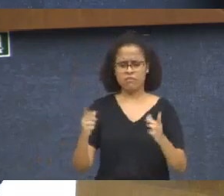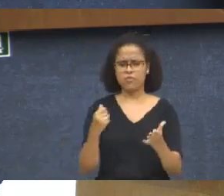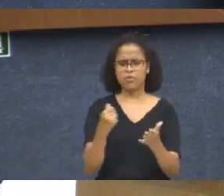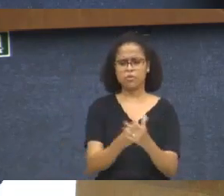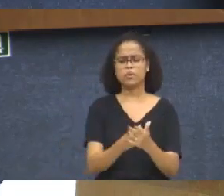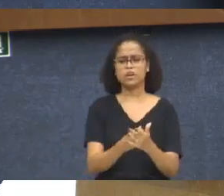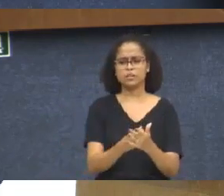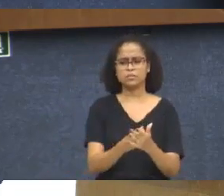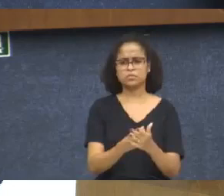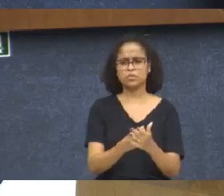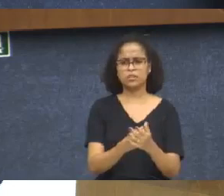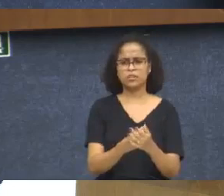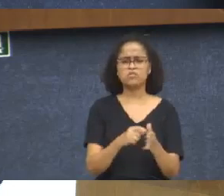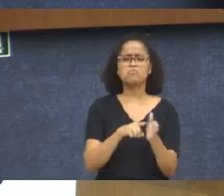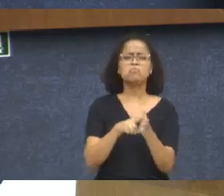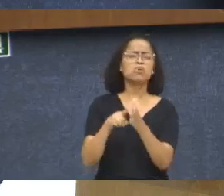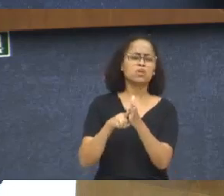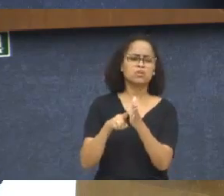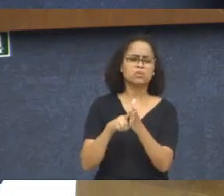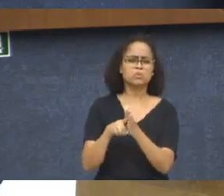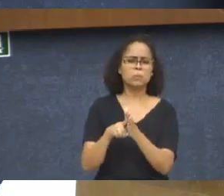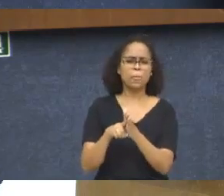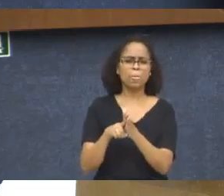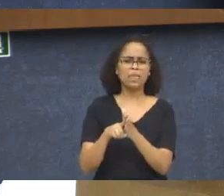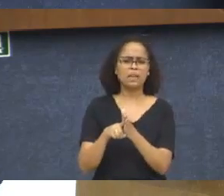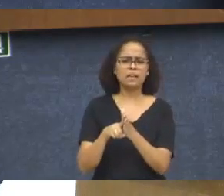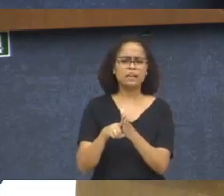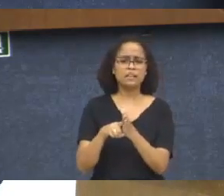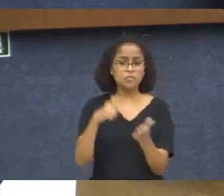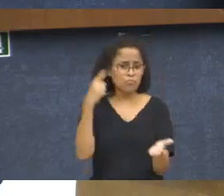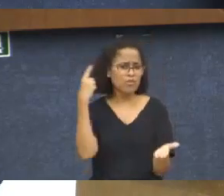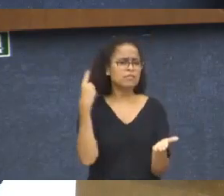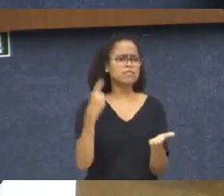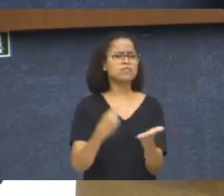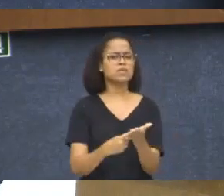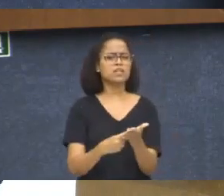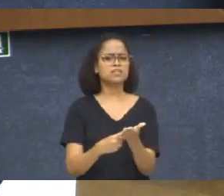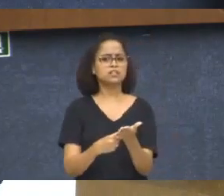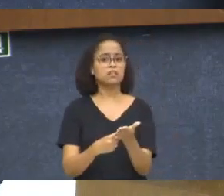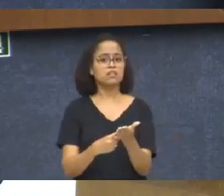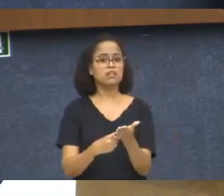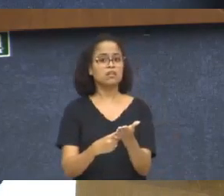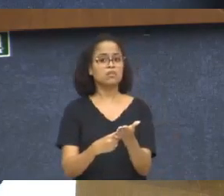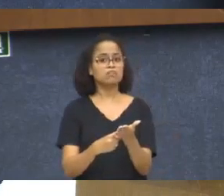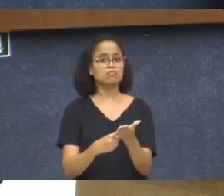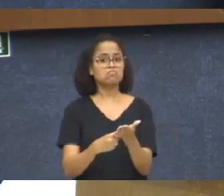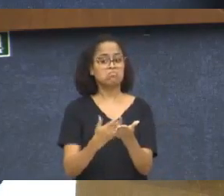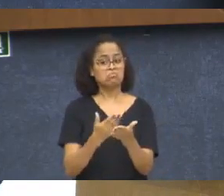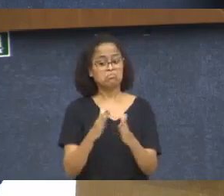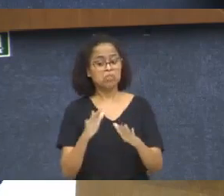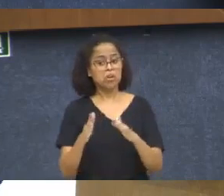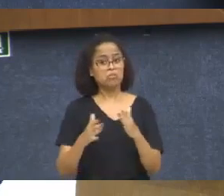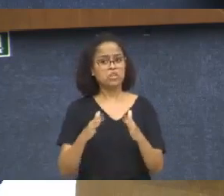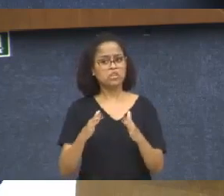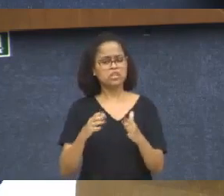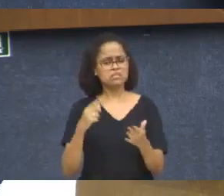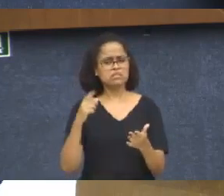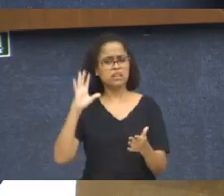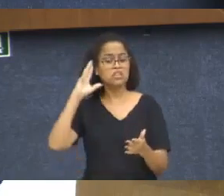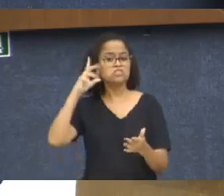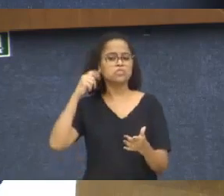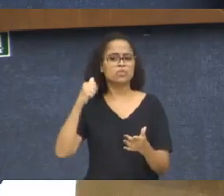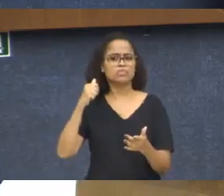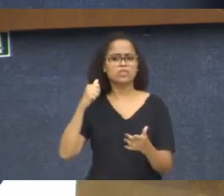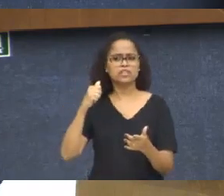pergunto, e tem uma determinação aqui que talvez possa resolver. Sabe o que que é? É o